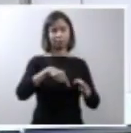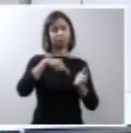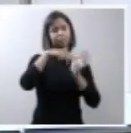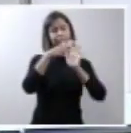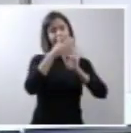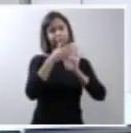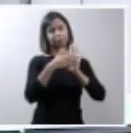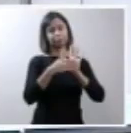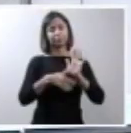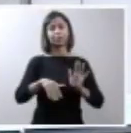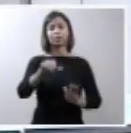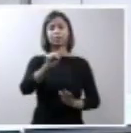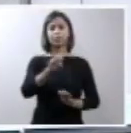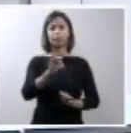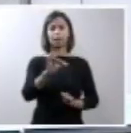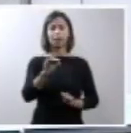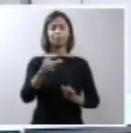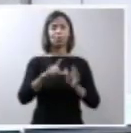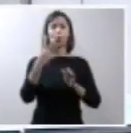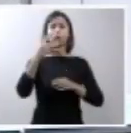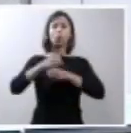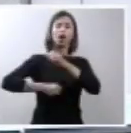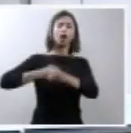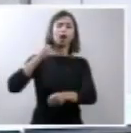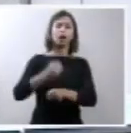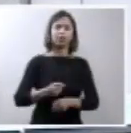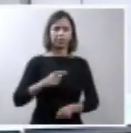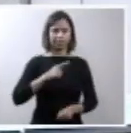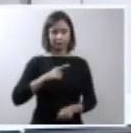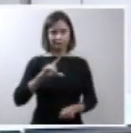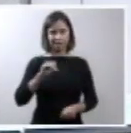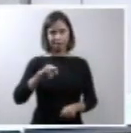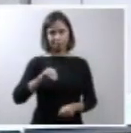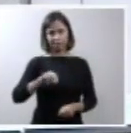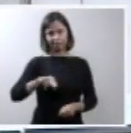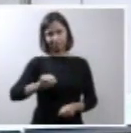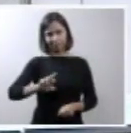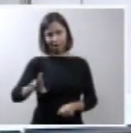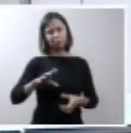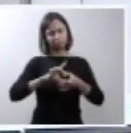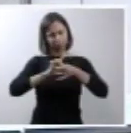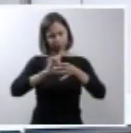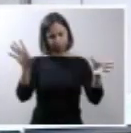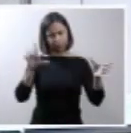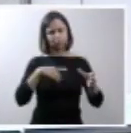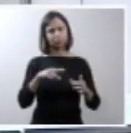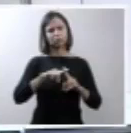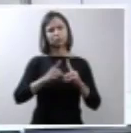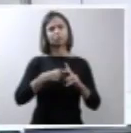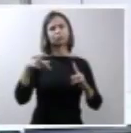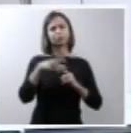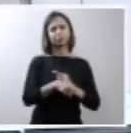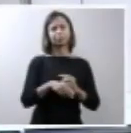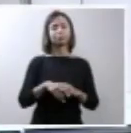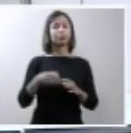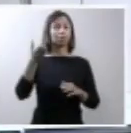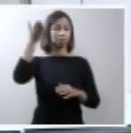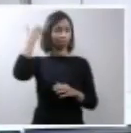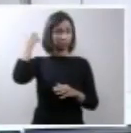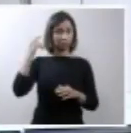Tribunal Federal 4ro anos após a liminar que permitiu a interrupção de uma gestação com feto